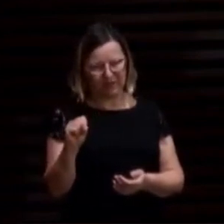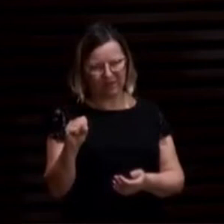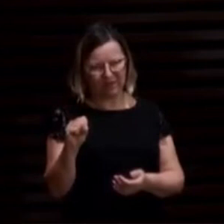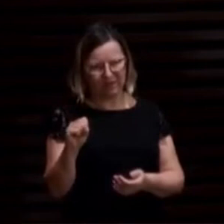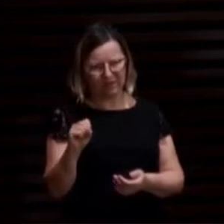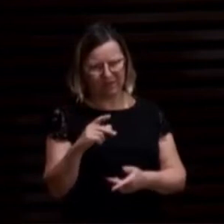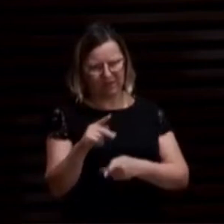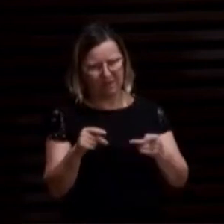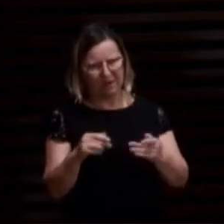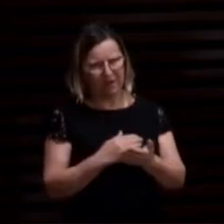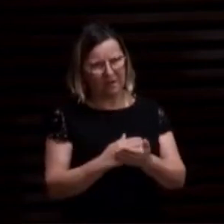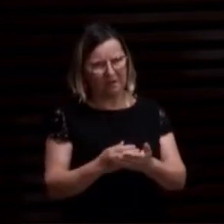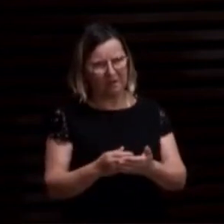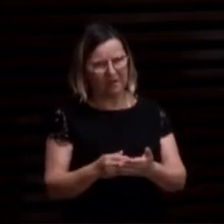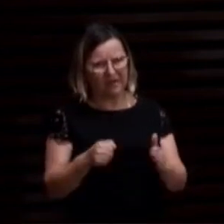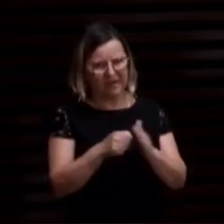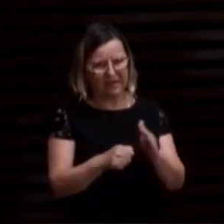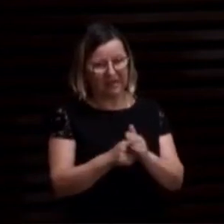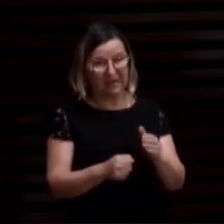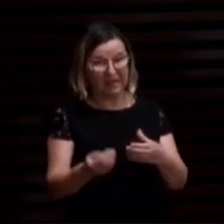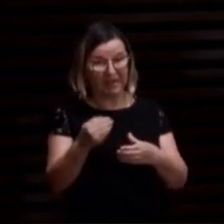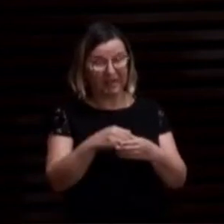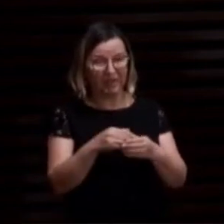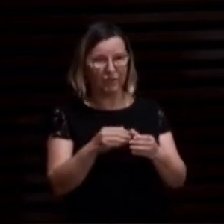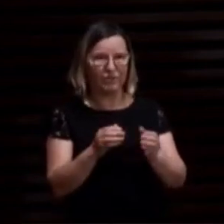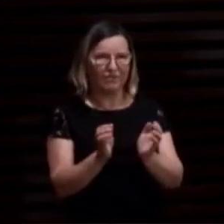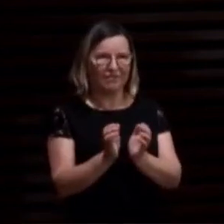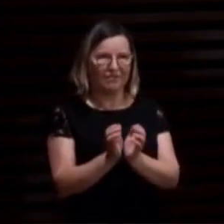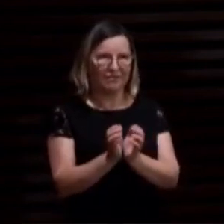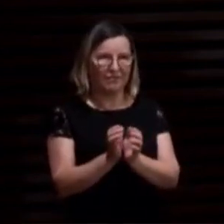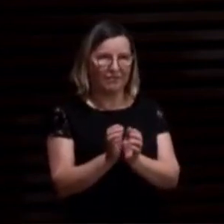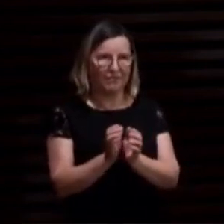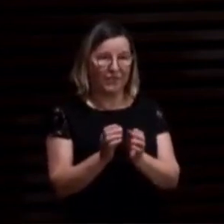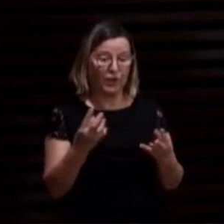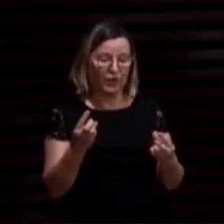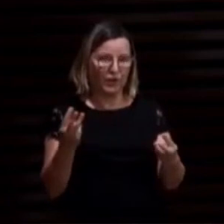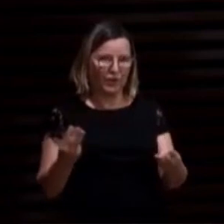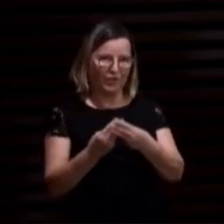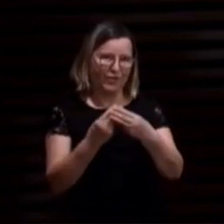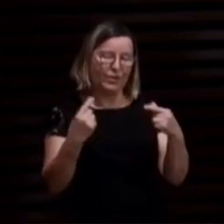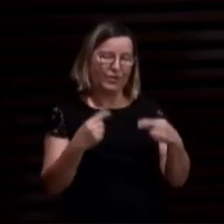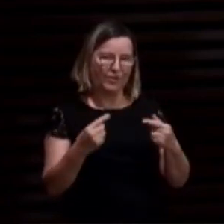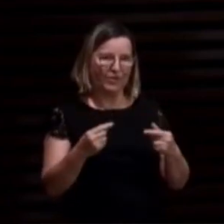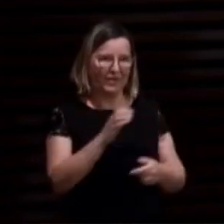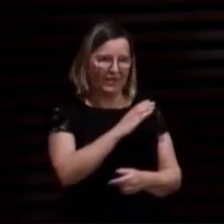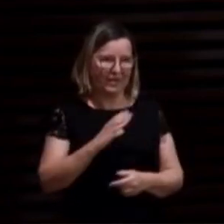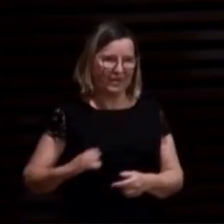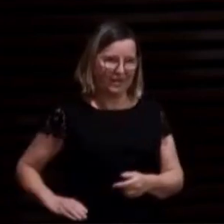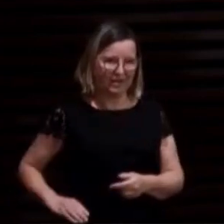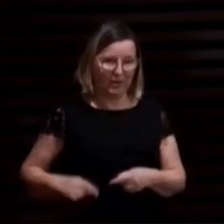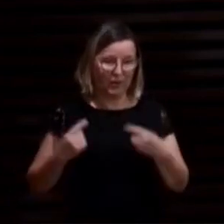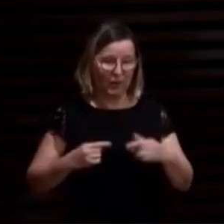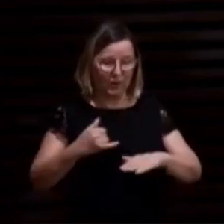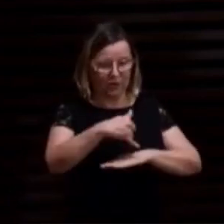por essa luta dentro do Sinédrio contra Cristo, contra o